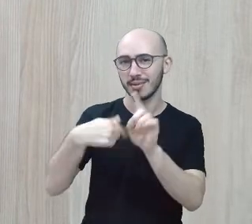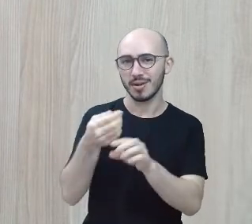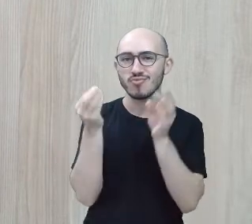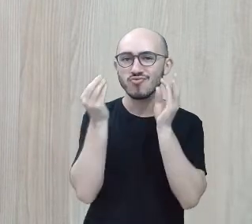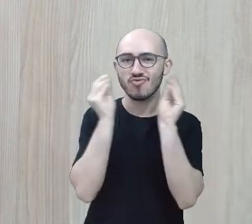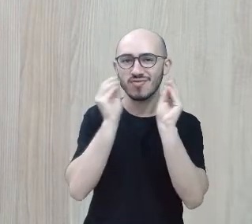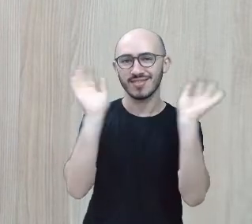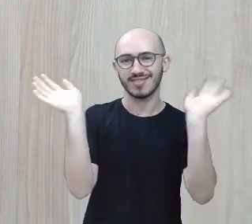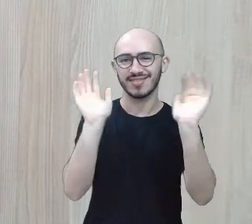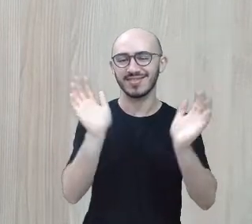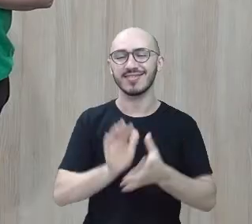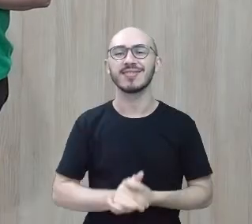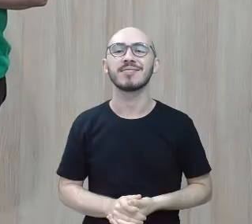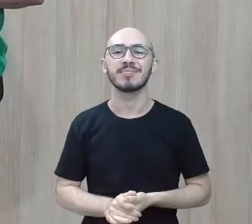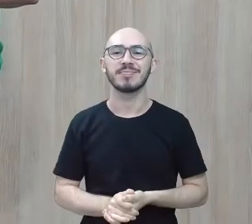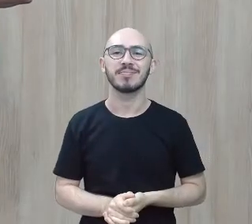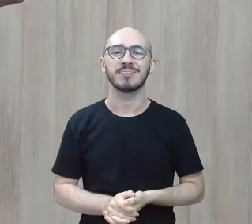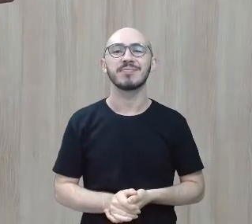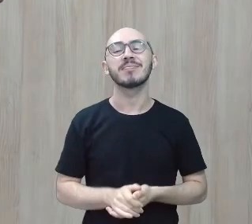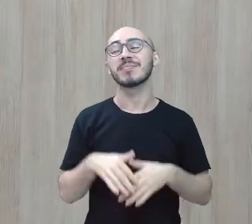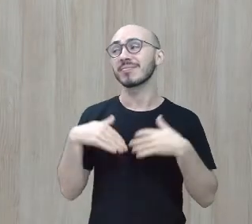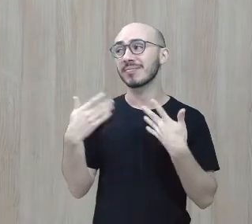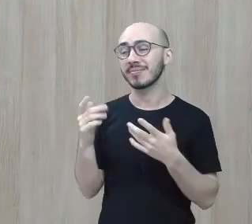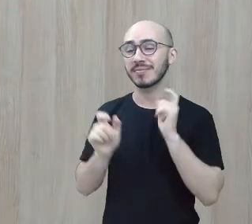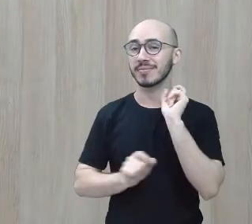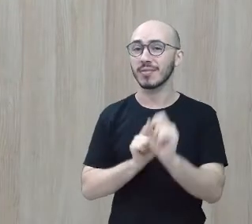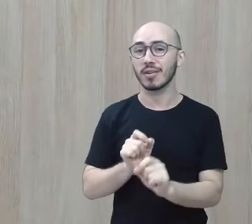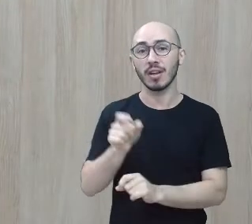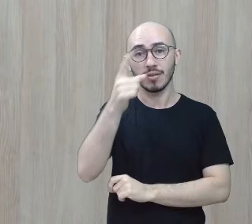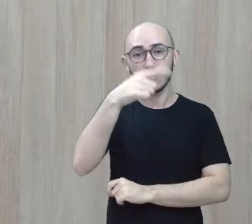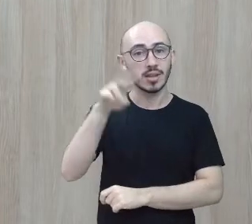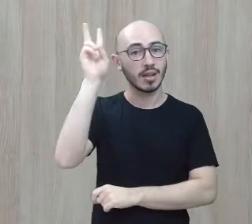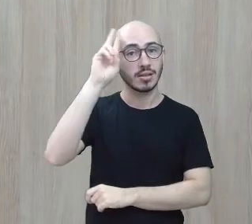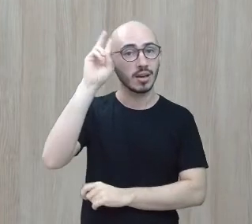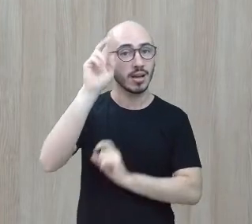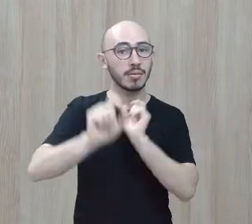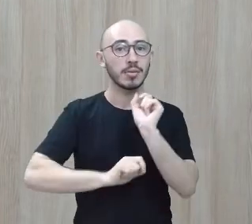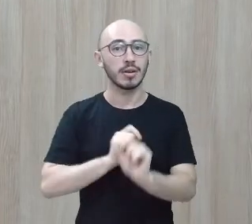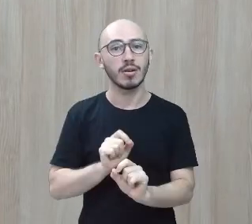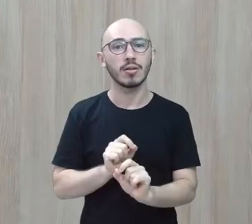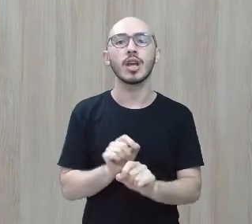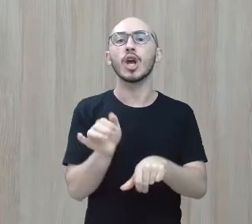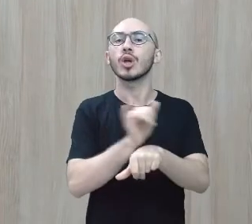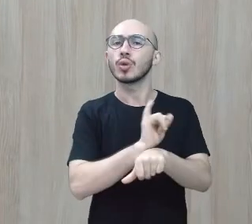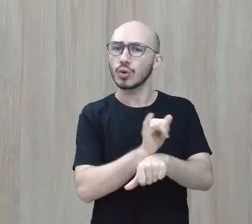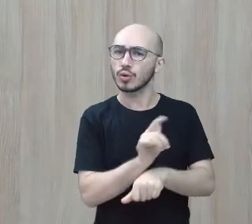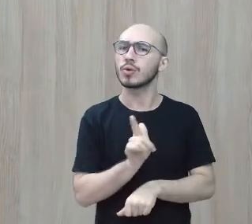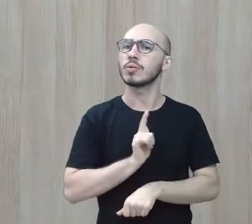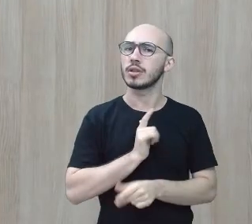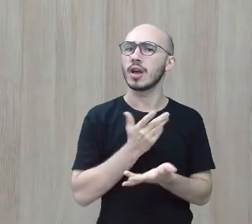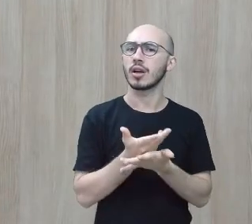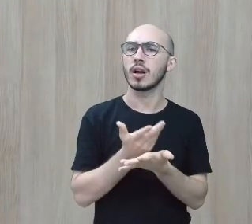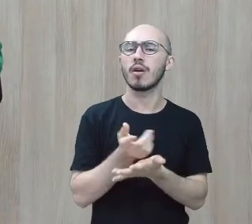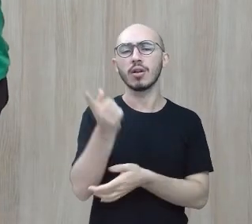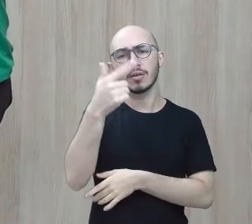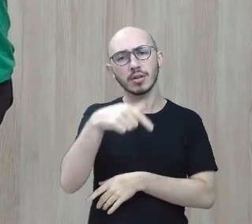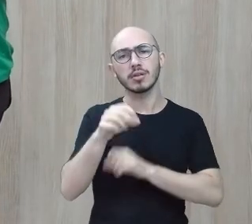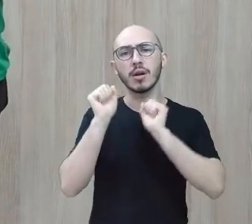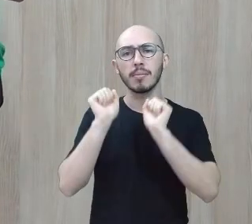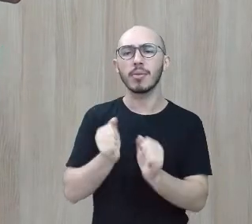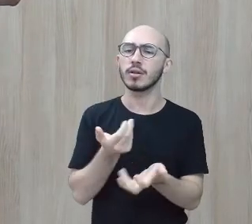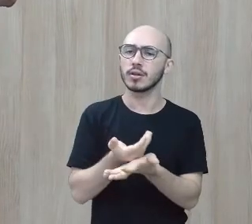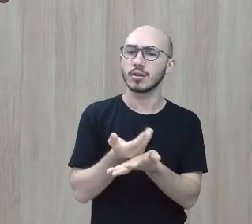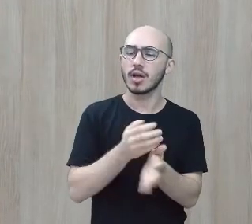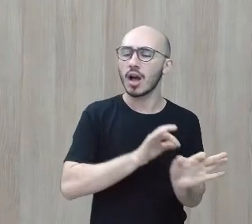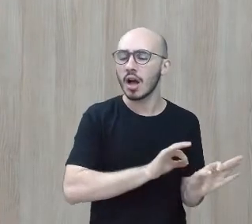cheiro e até breve. Sim, pessoal, não esqueçam que a nossa aula está no YouTube, não é? E aí